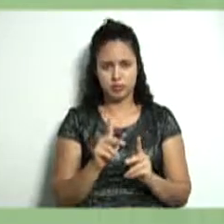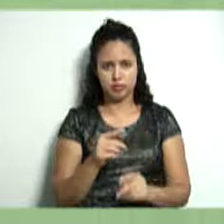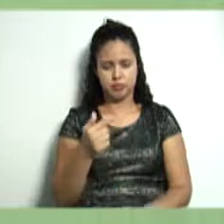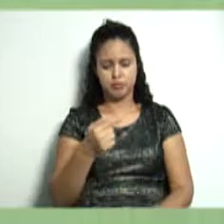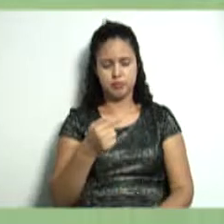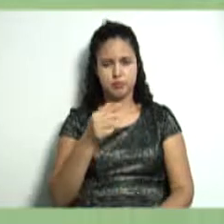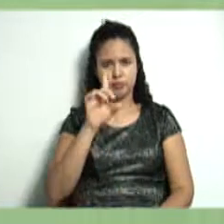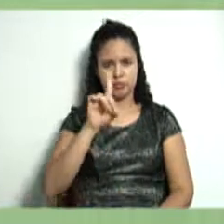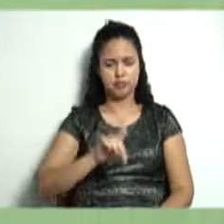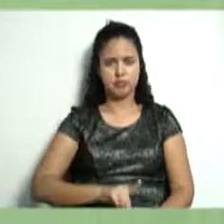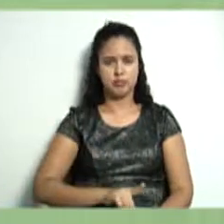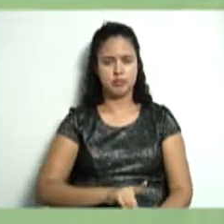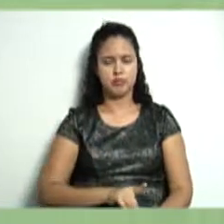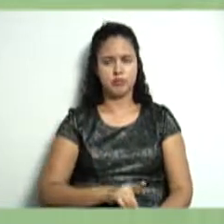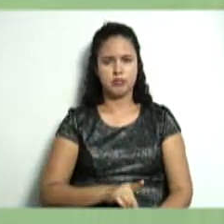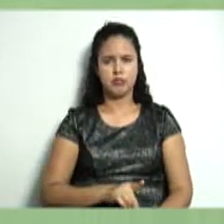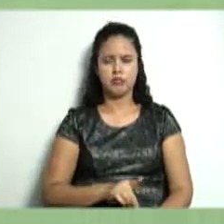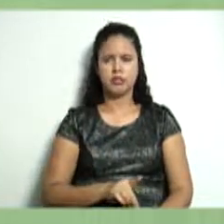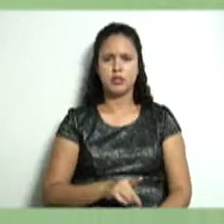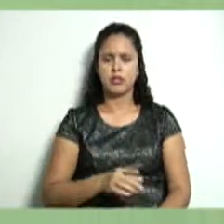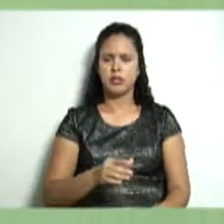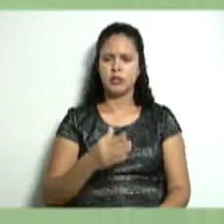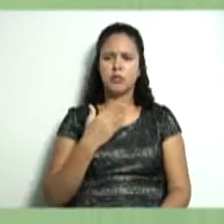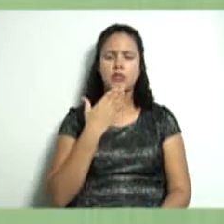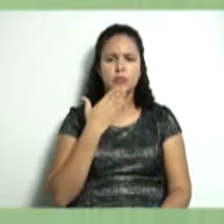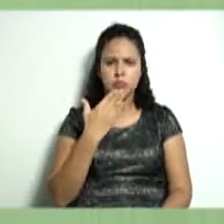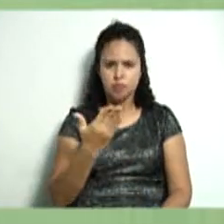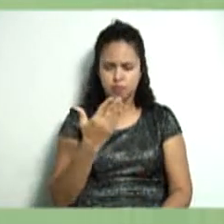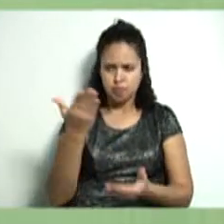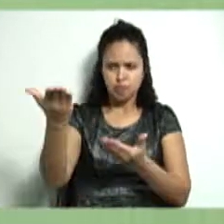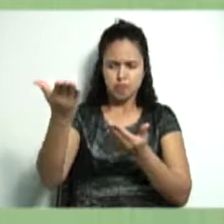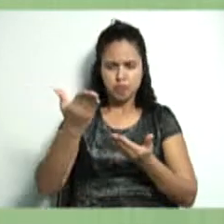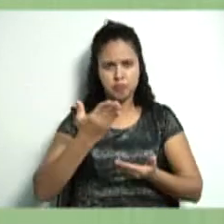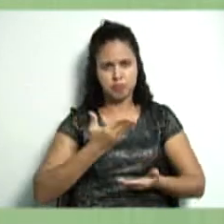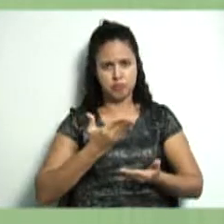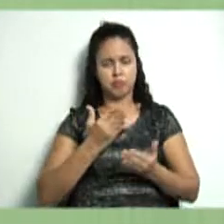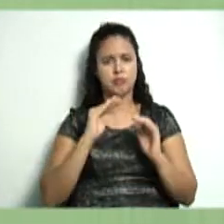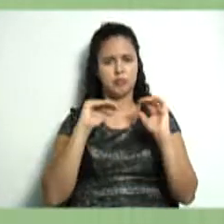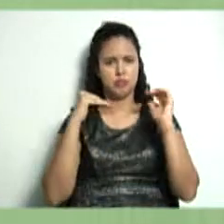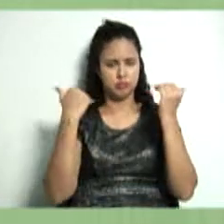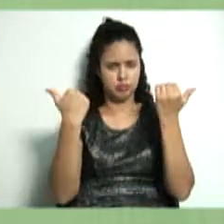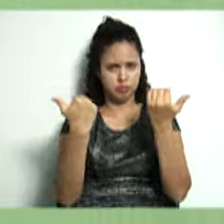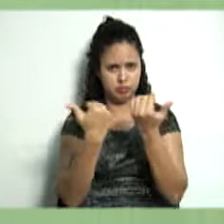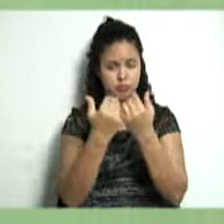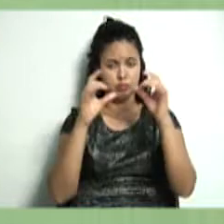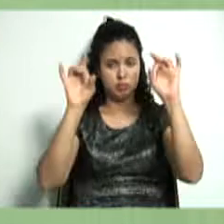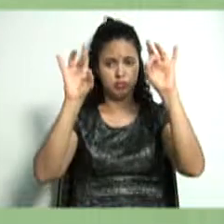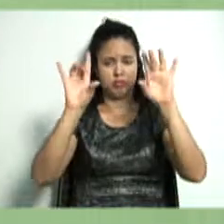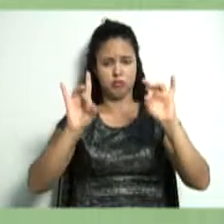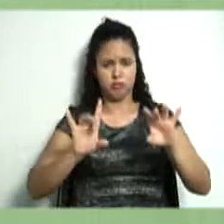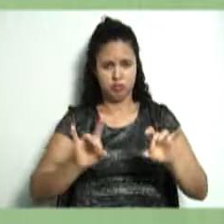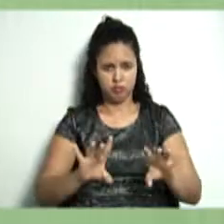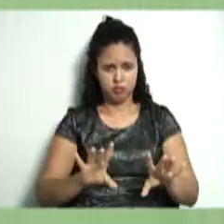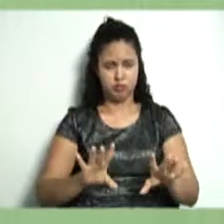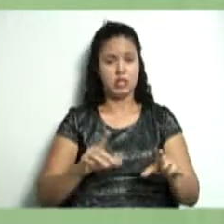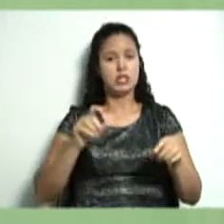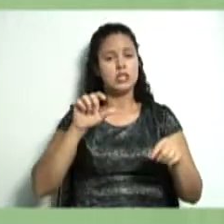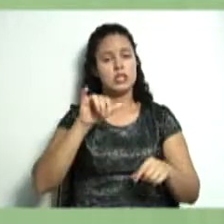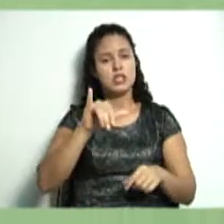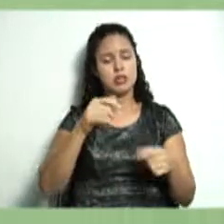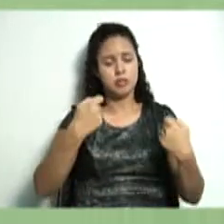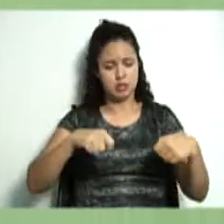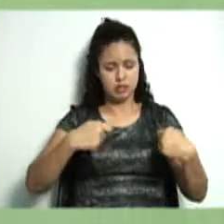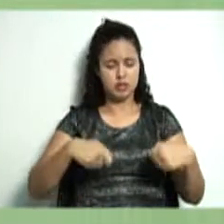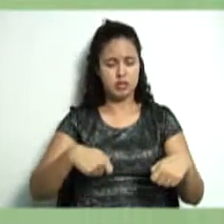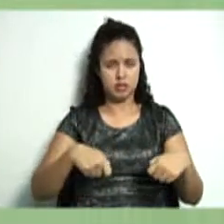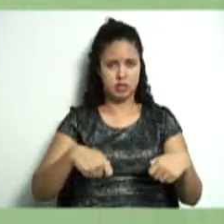Sétimo direito, convocar a assembleia extraordinária, caso seja necessário, conforme estabelecido no